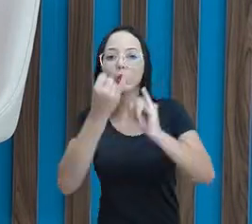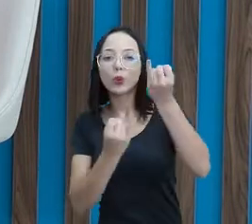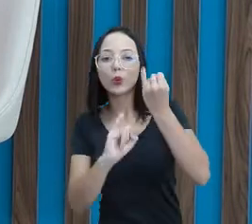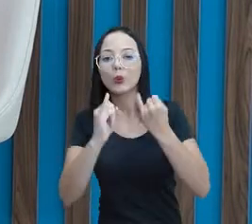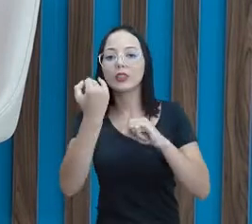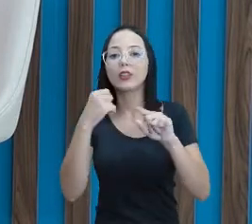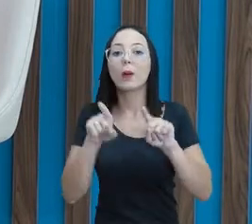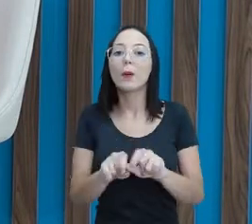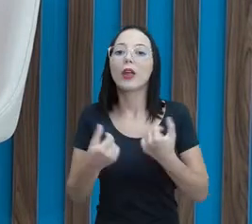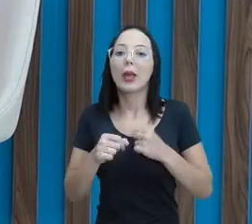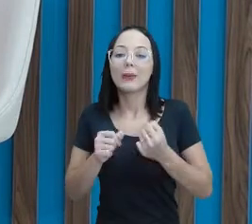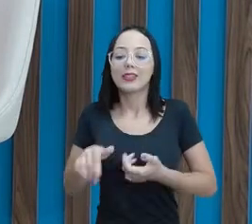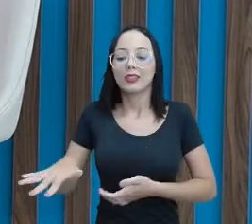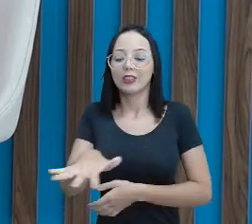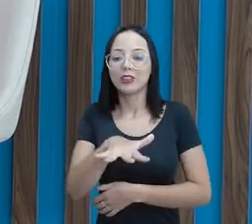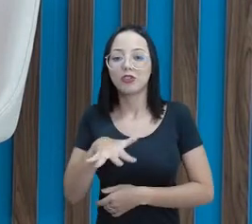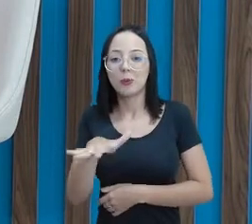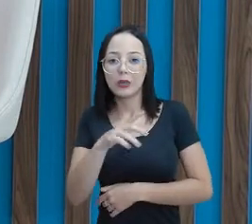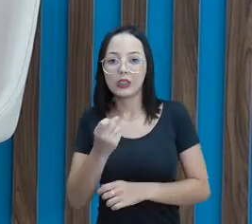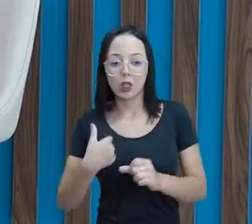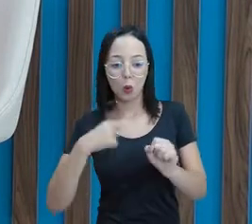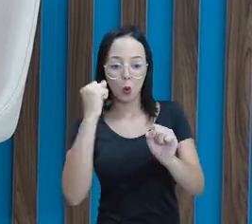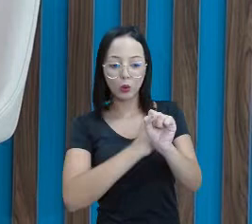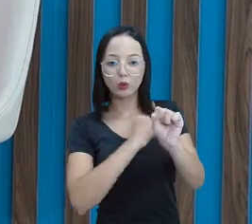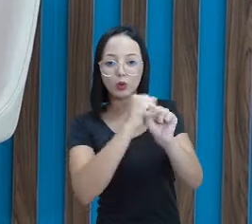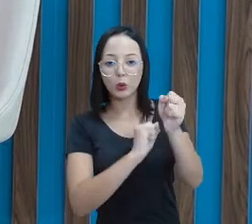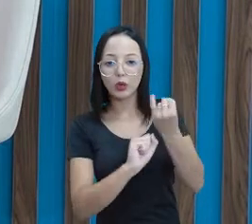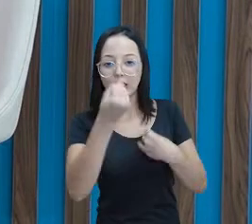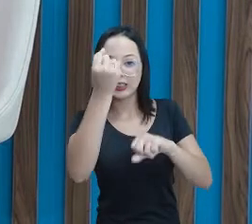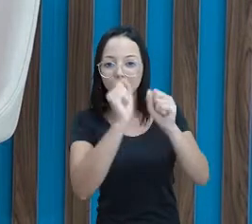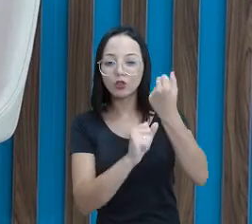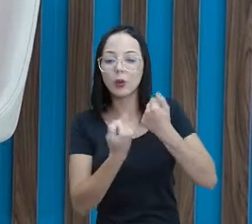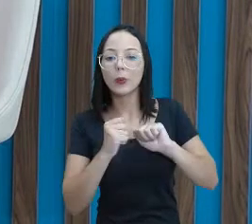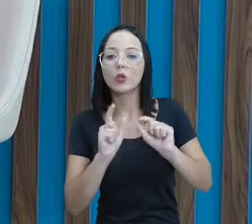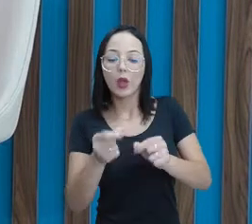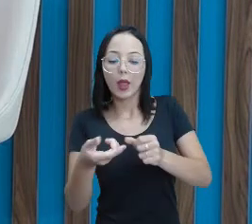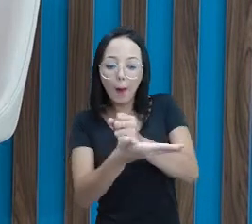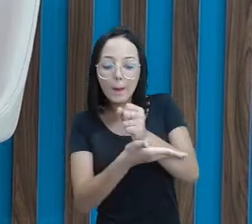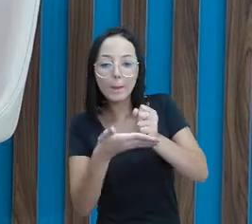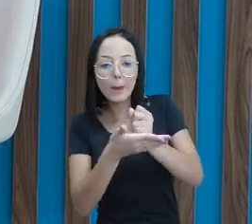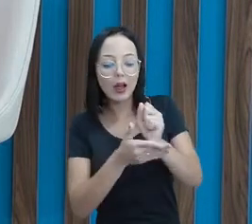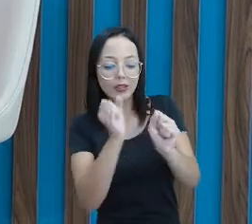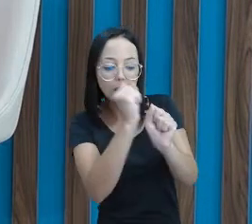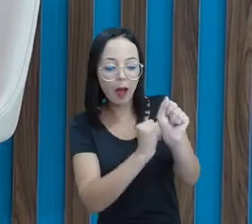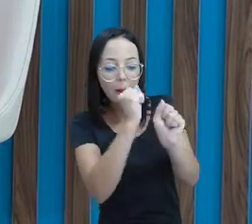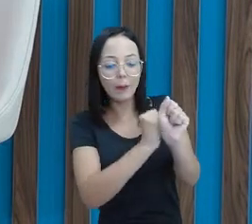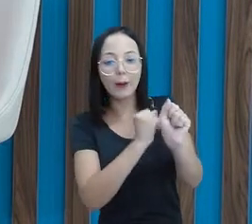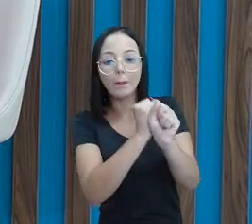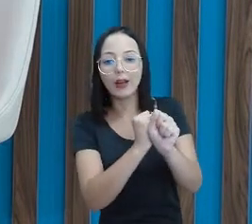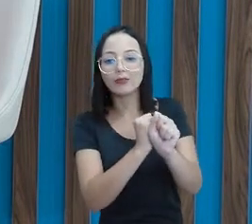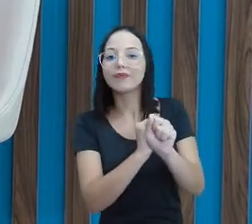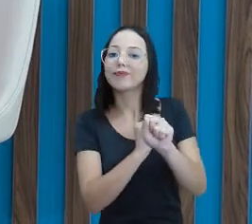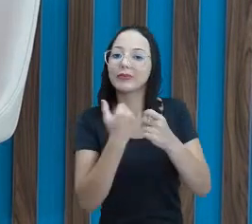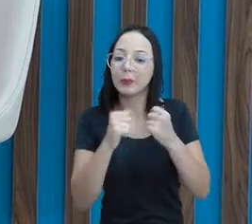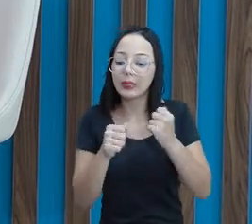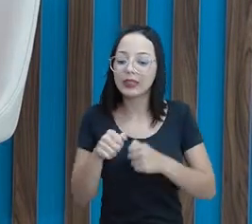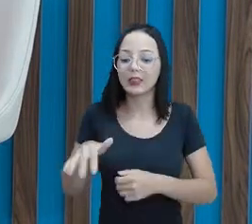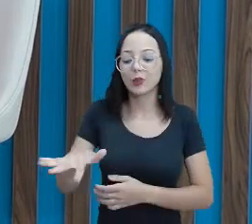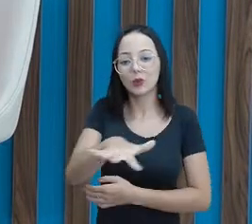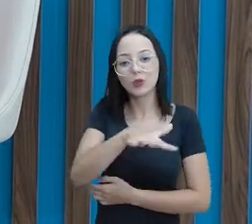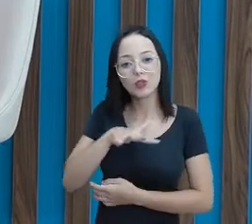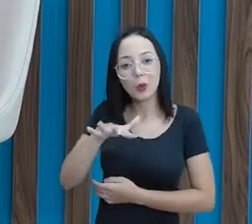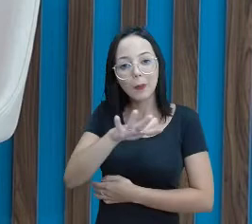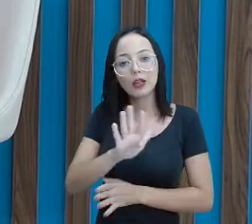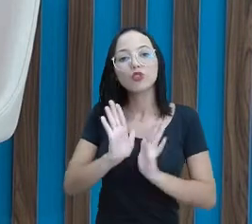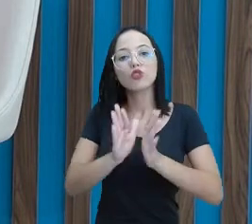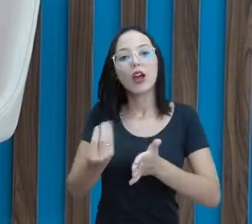demanda o quê? Espaço, né? Se eu vou construir uma indústria, eu não vou construir em cima do nada. Já requer um espaço e justamente nós estamos ter o quê? Nós